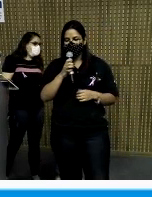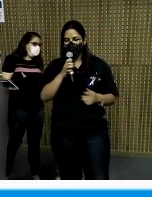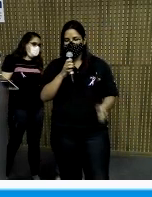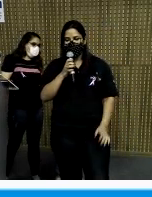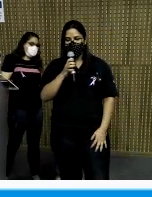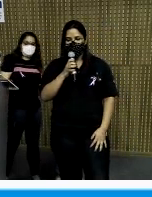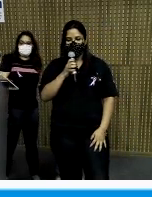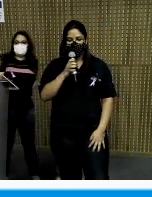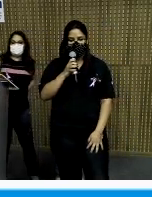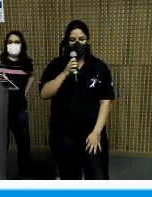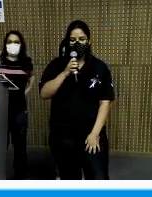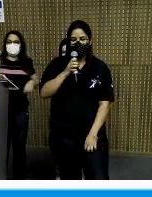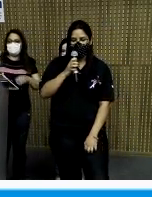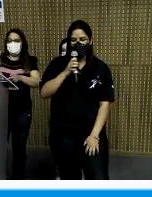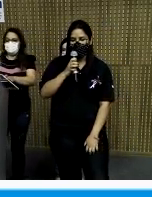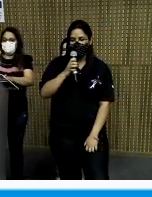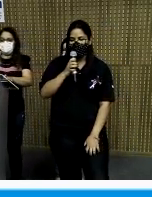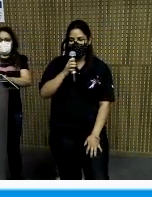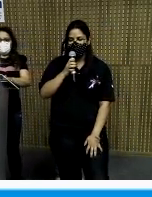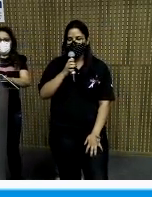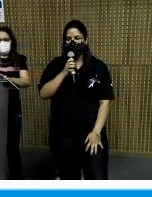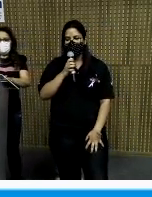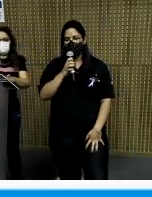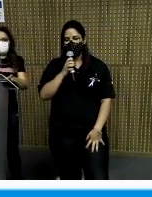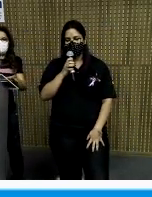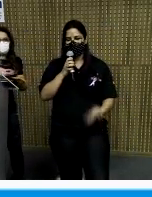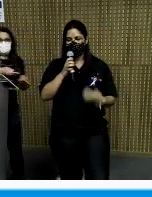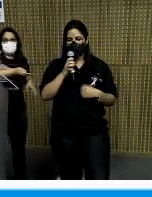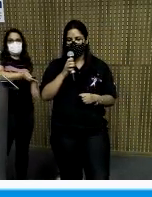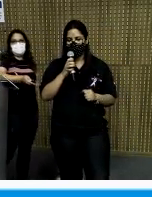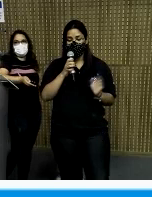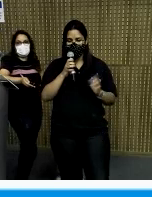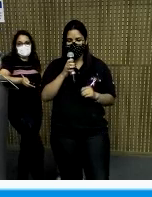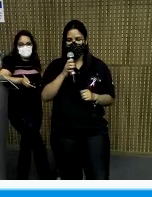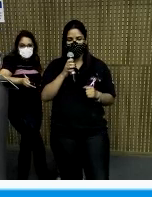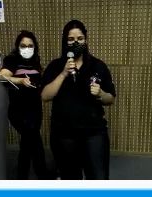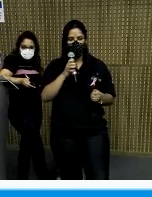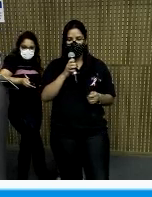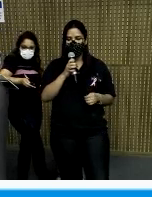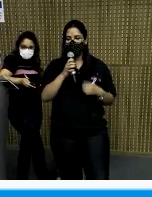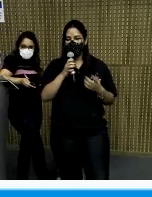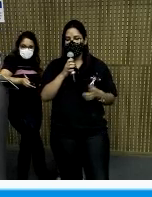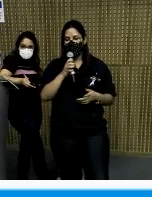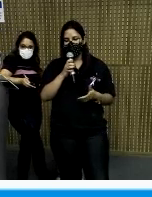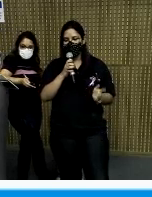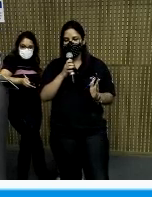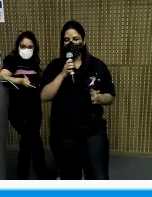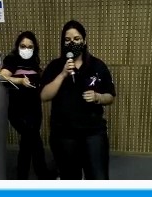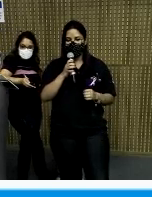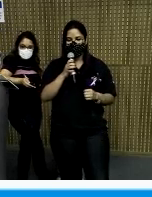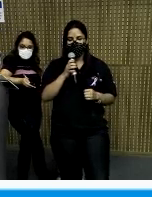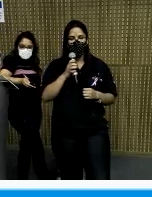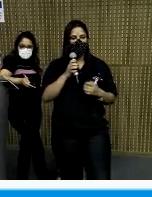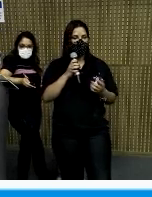as consultas em cirurgia em cirurgia bucomaxilo, né, que esse ano, nesse primeiro semestre, tivemos 9, e o tempo médio